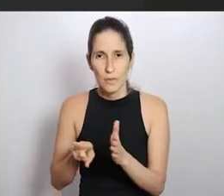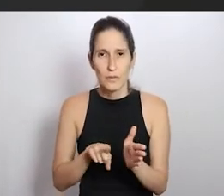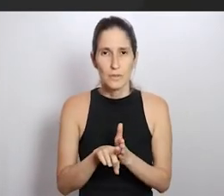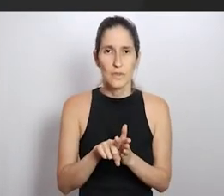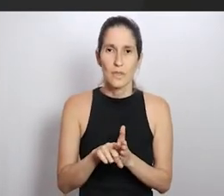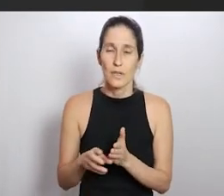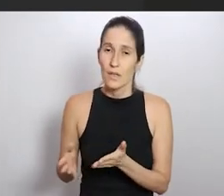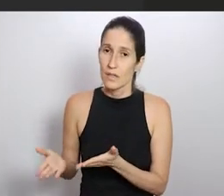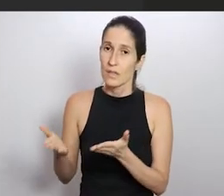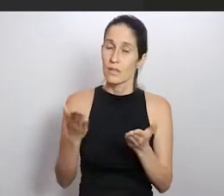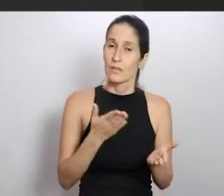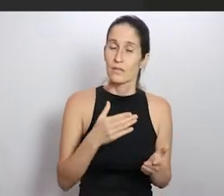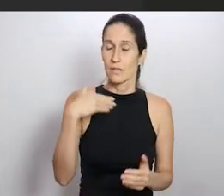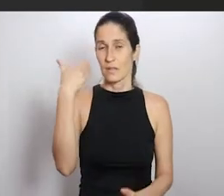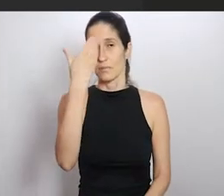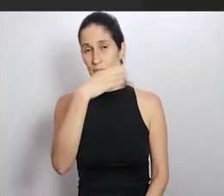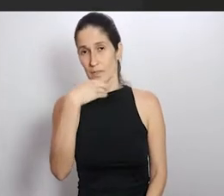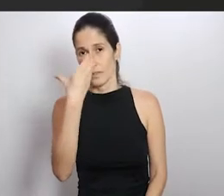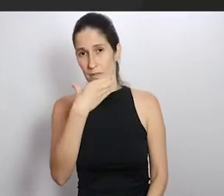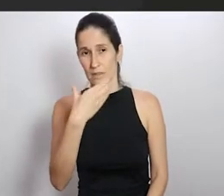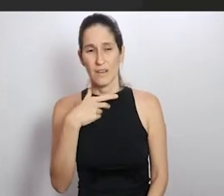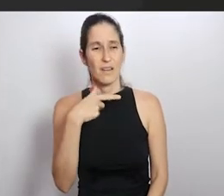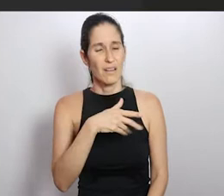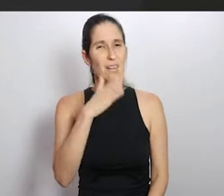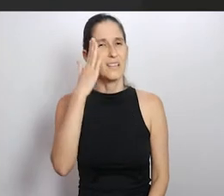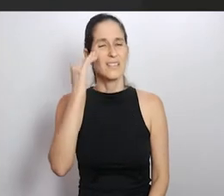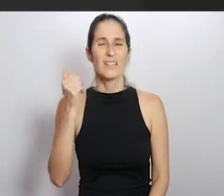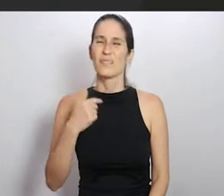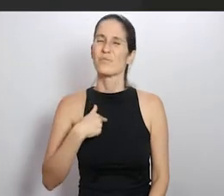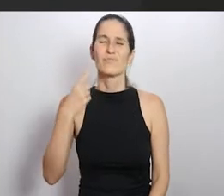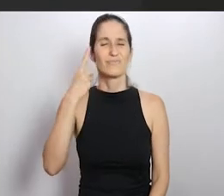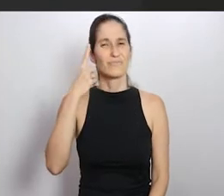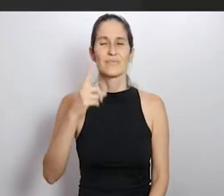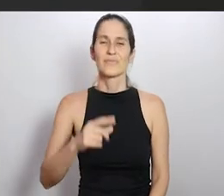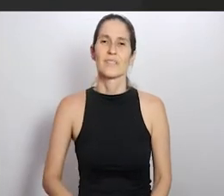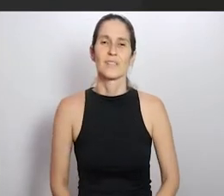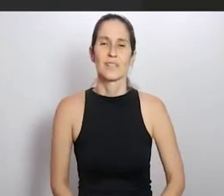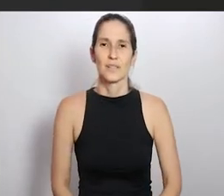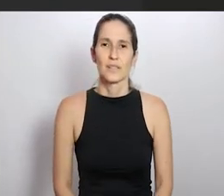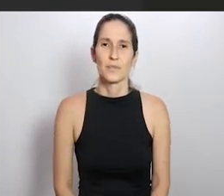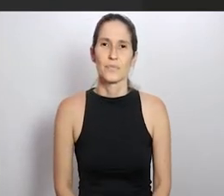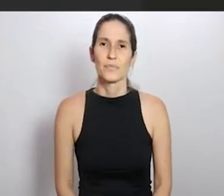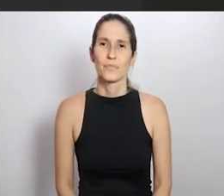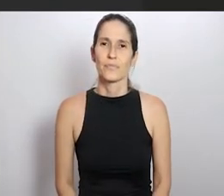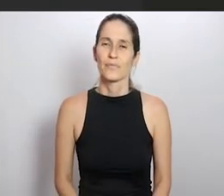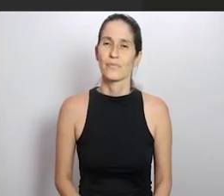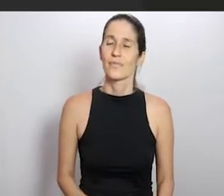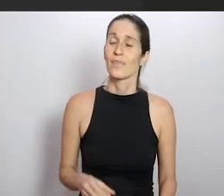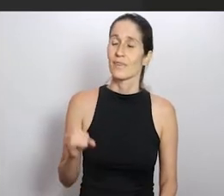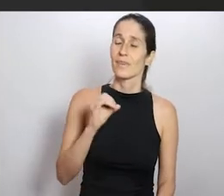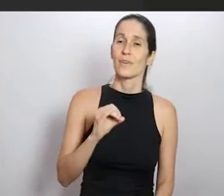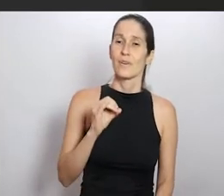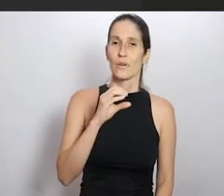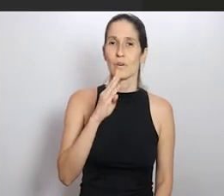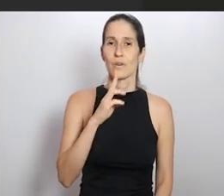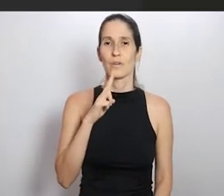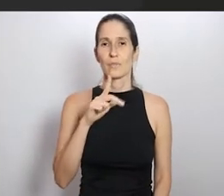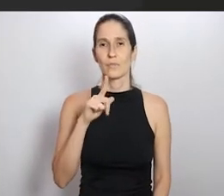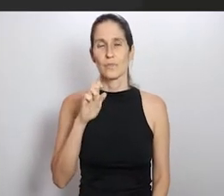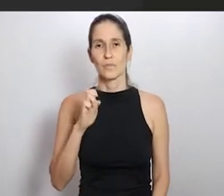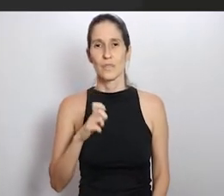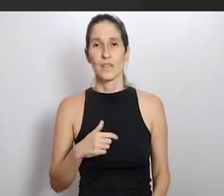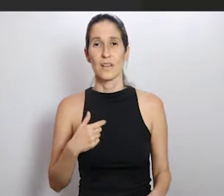fazer uma interferência, puxar um assunto novo para ser brincado. Eu não sei, é ele que está. Ô,